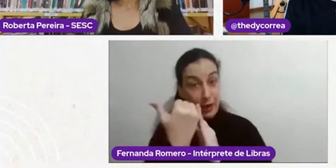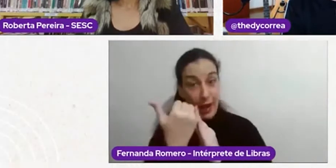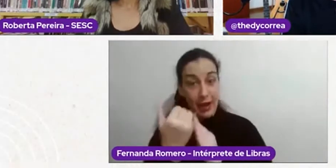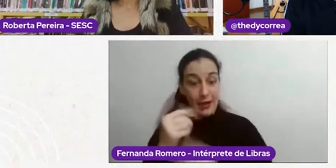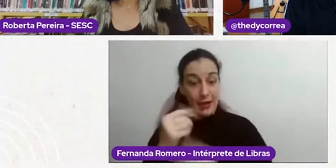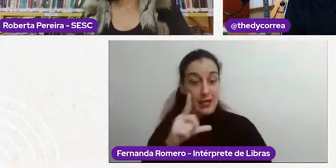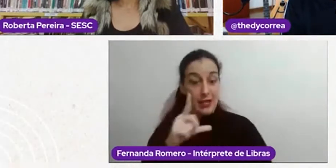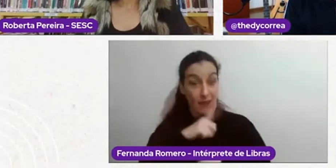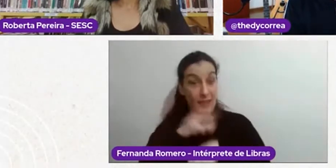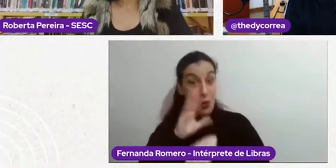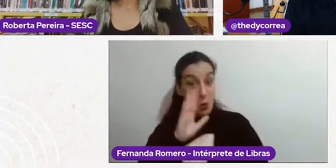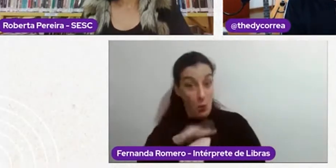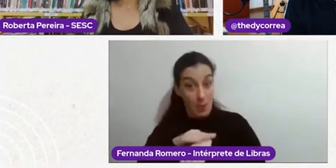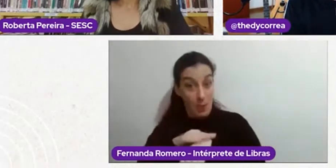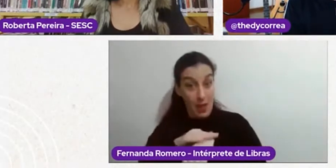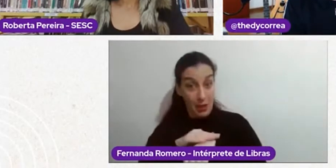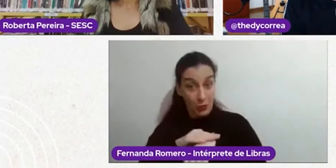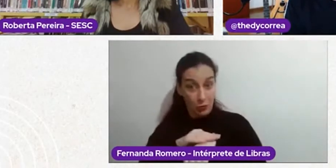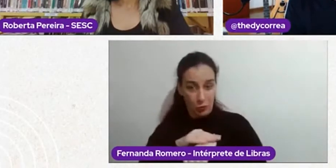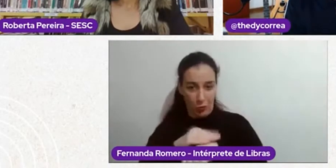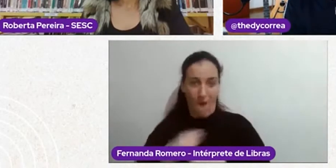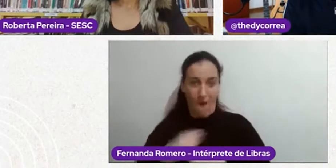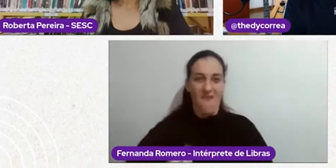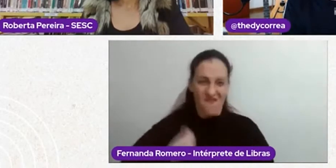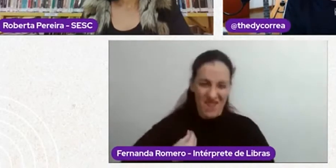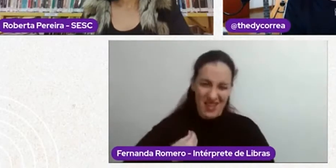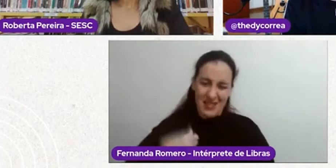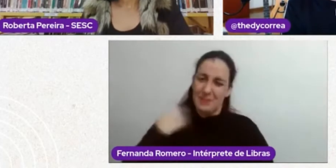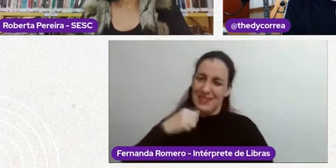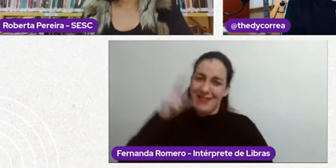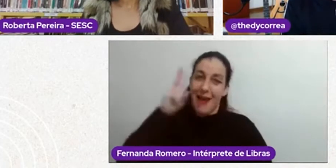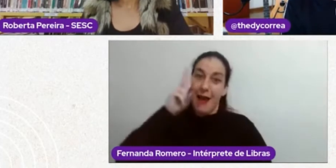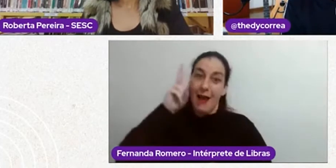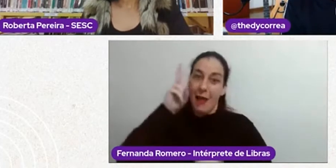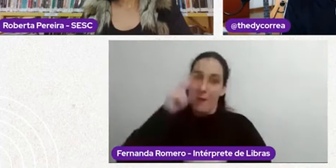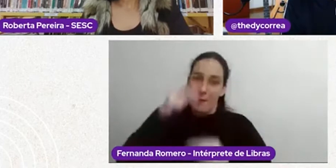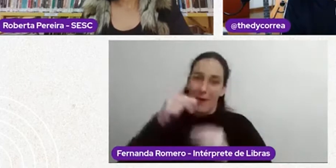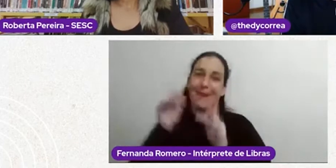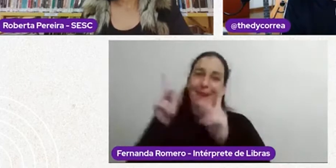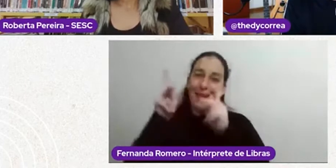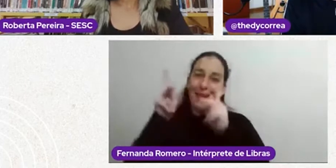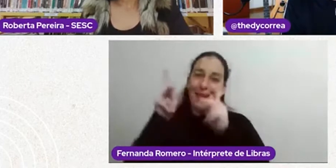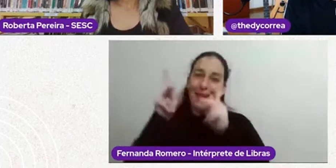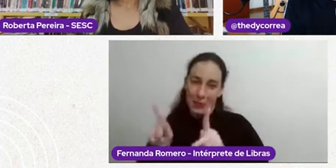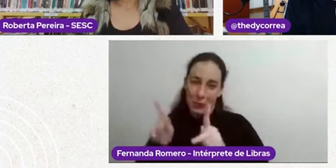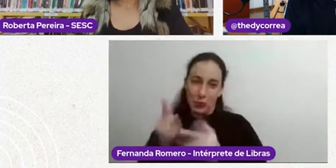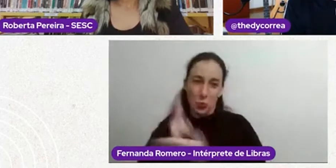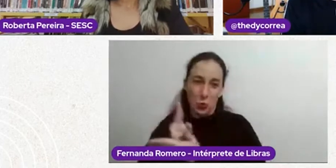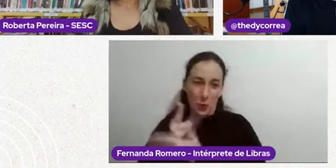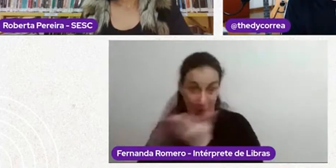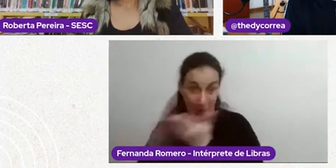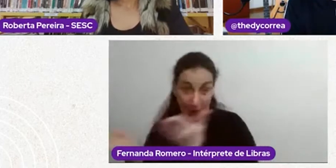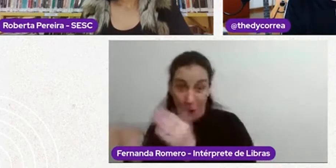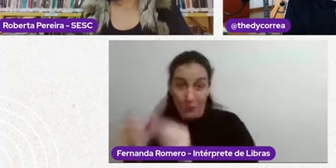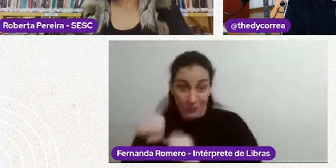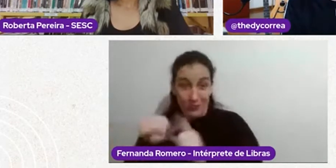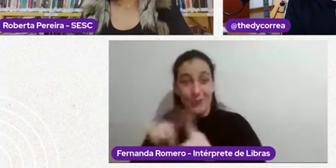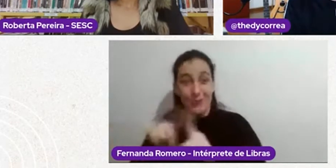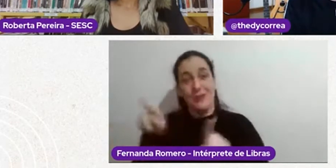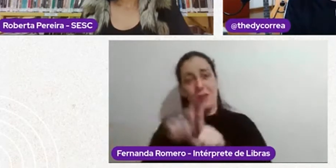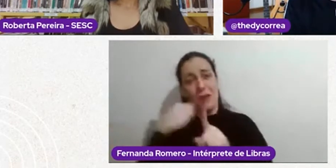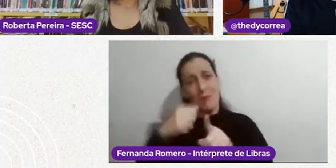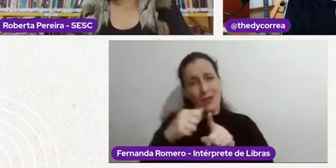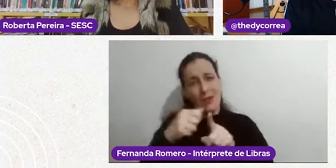momento da nossa vida, a gente vai ter que lembrar das pessoas que ficaram, que a gente perdeu, mas a gente precisa olhar para